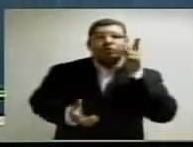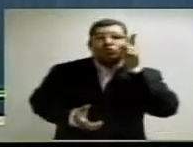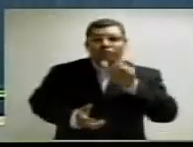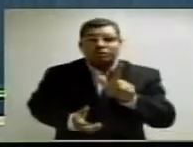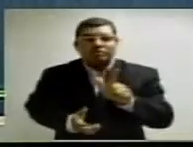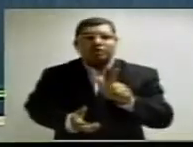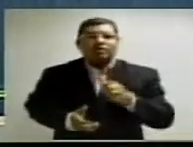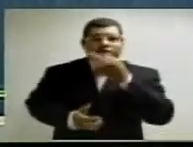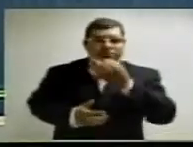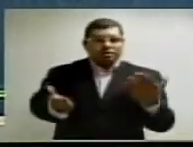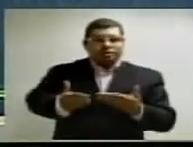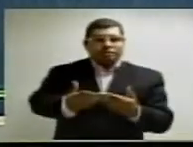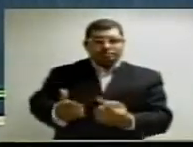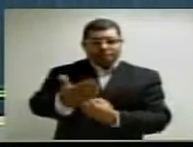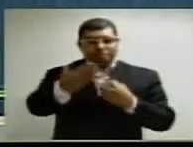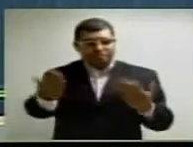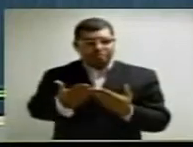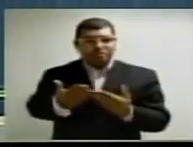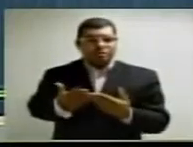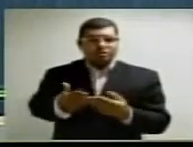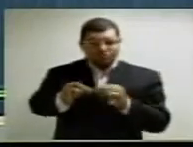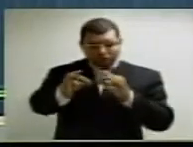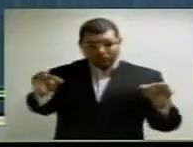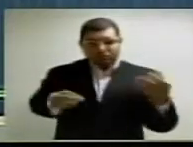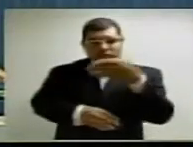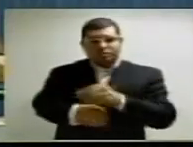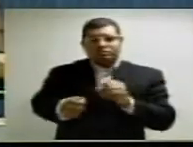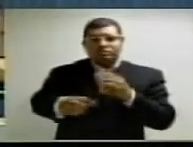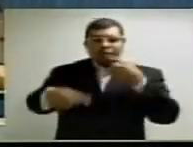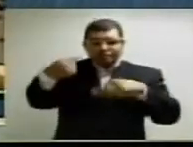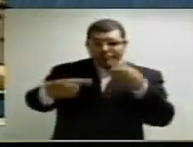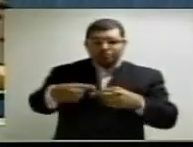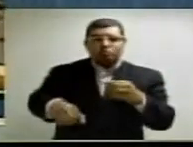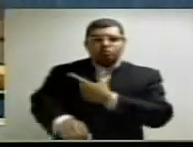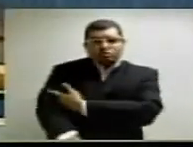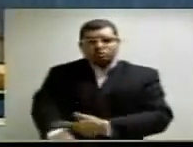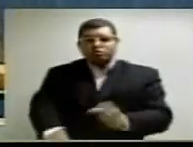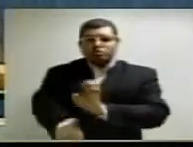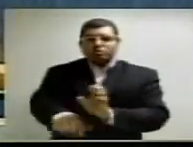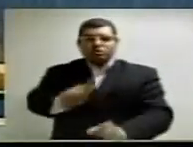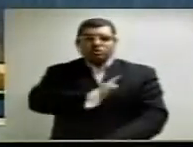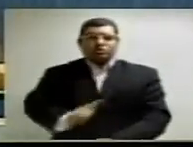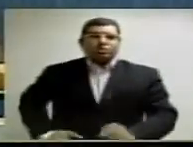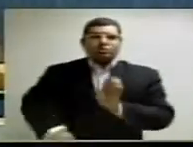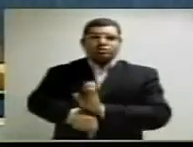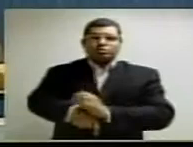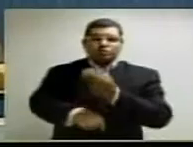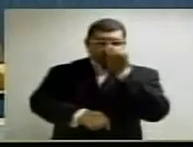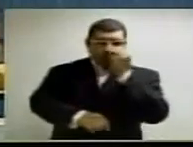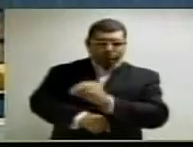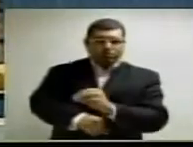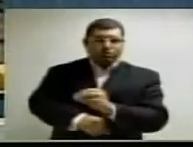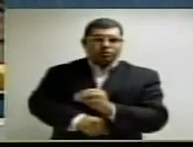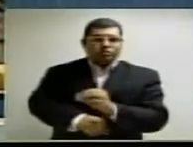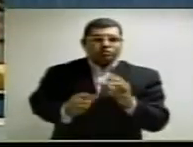consegue justificar e defender a linha traçada pela política educacional do governo do Estado do Amazonas. A falência